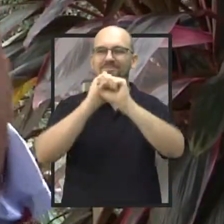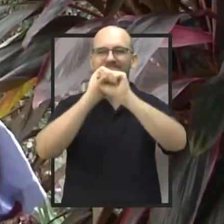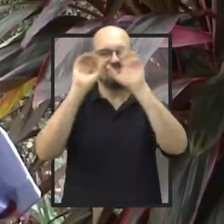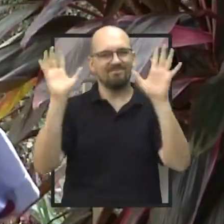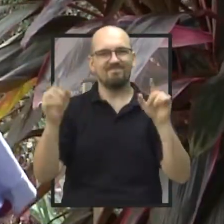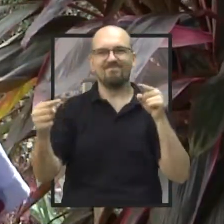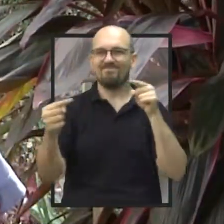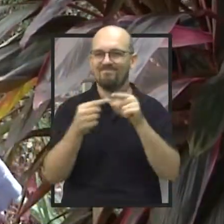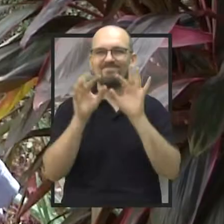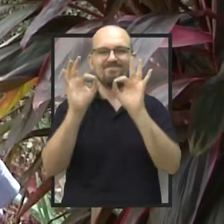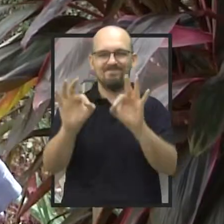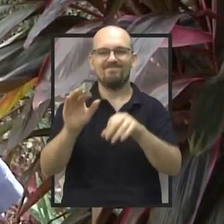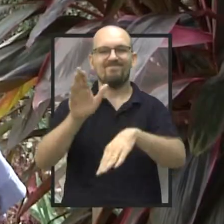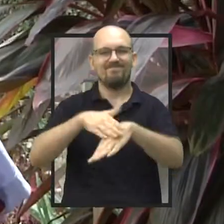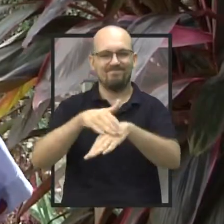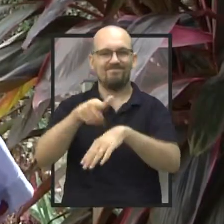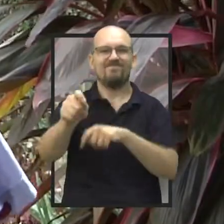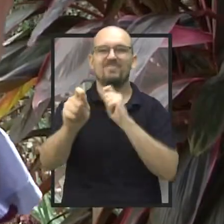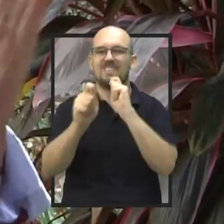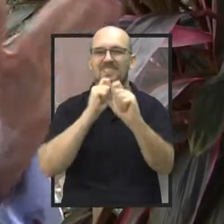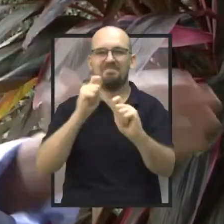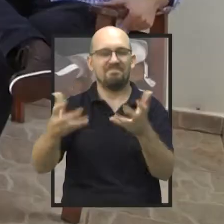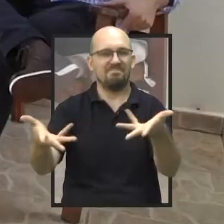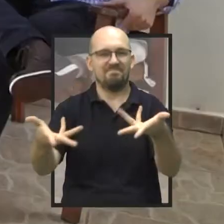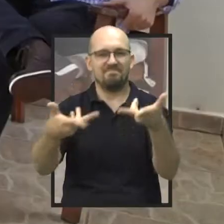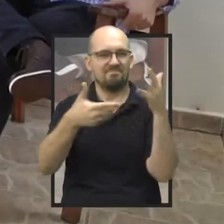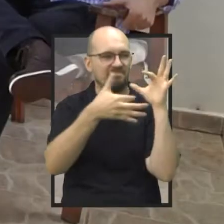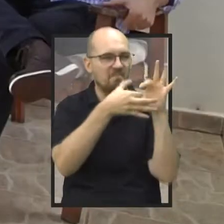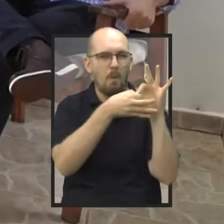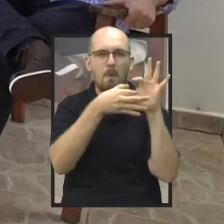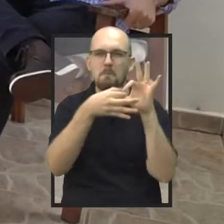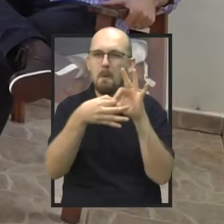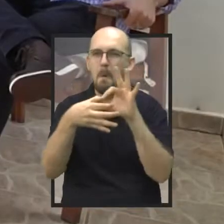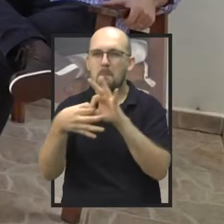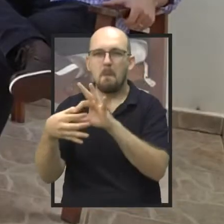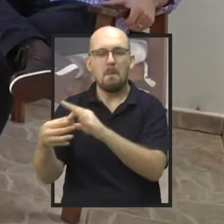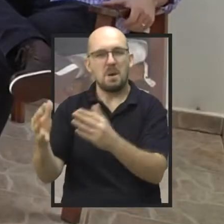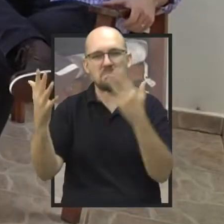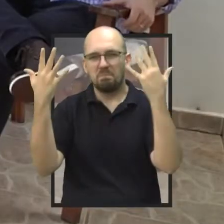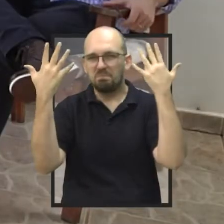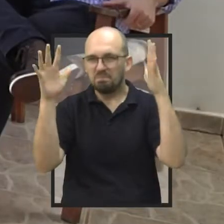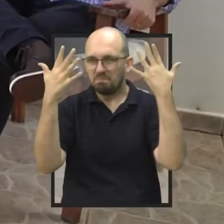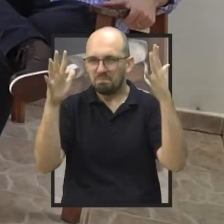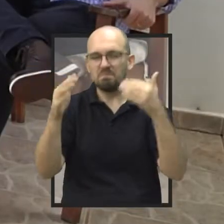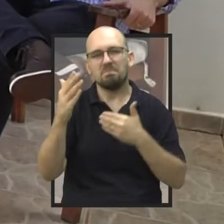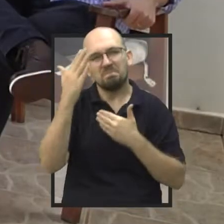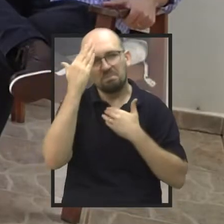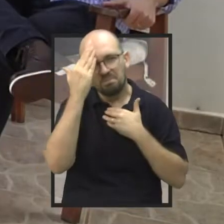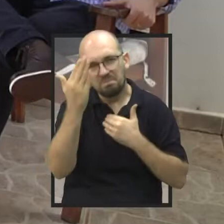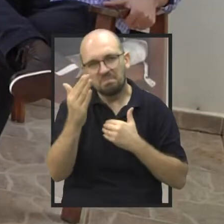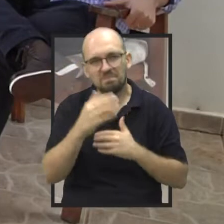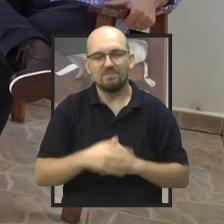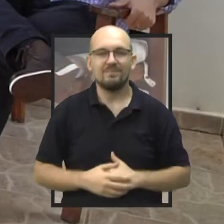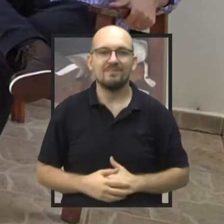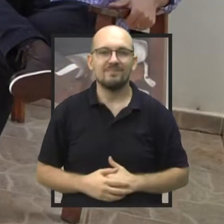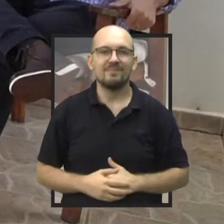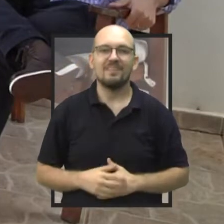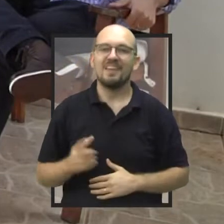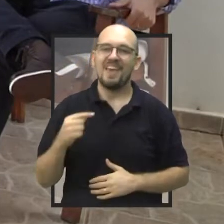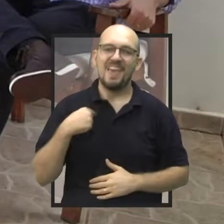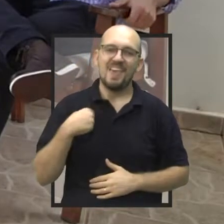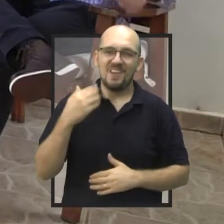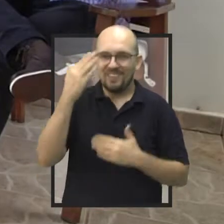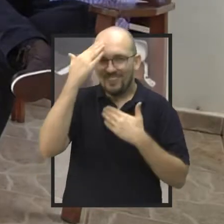esclarecedoras e absolutamente concatenadas. Imagina, a gente Meus parabéns e muito agradecido. Eu agradeço, a gente fica